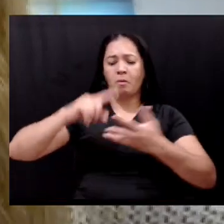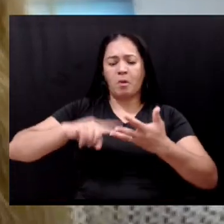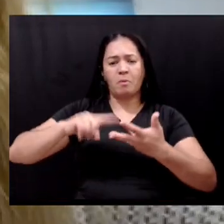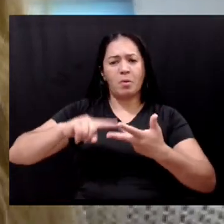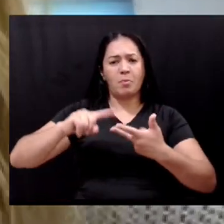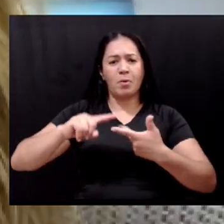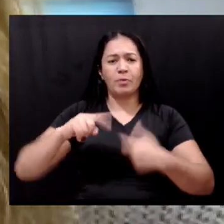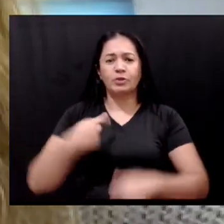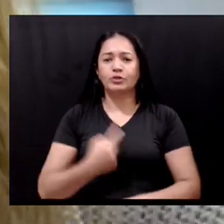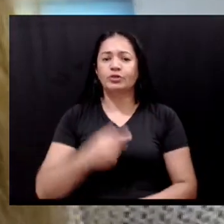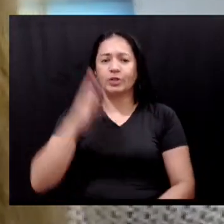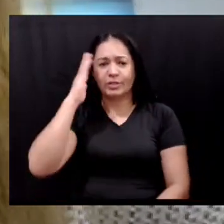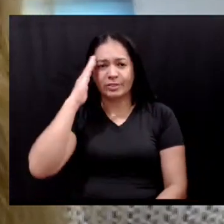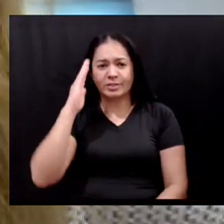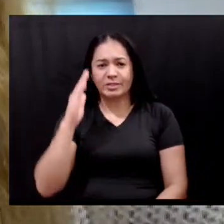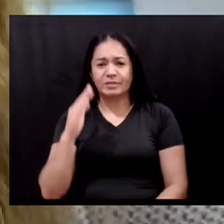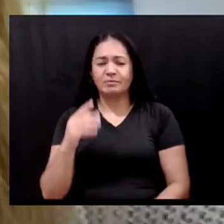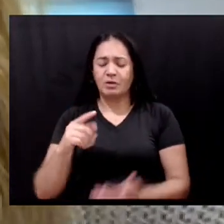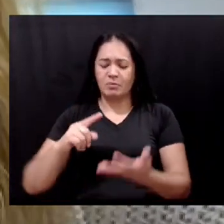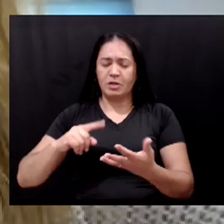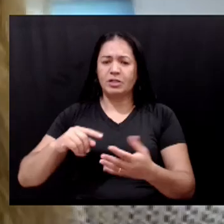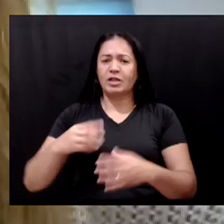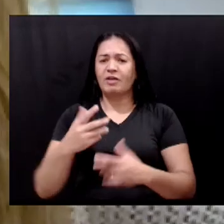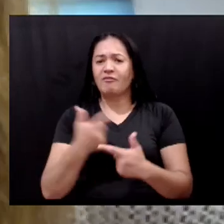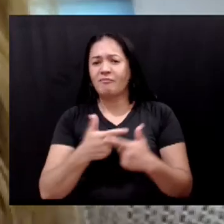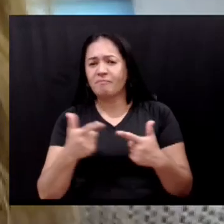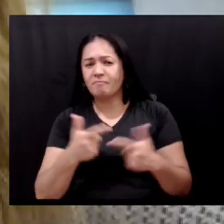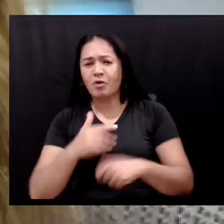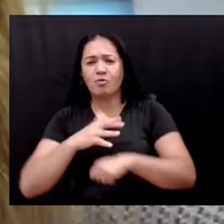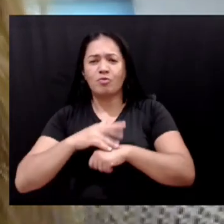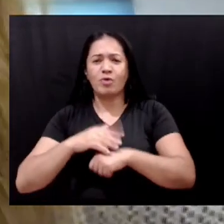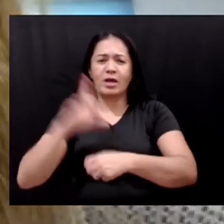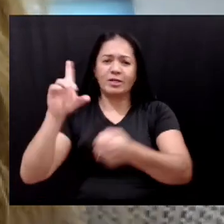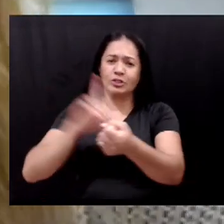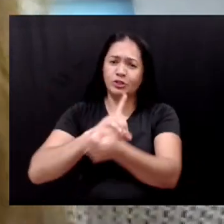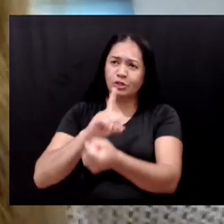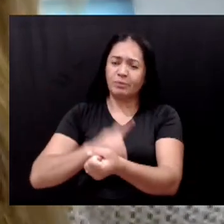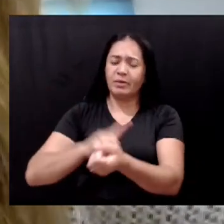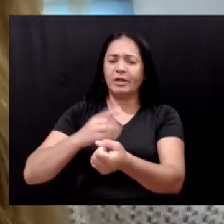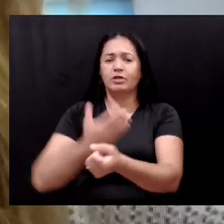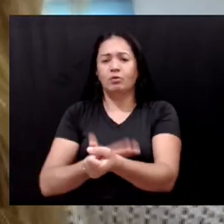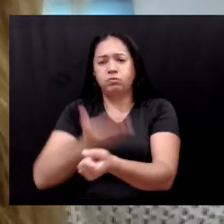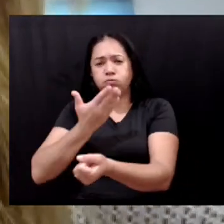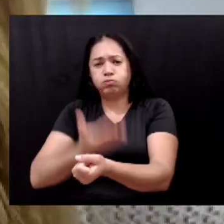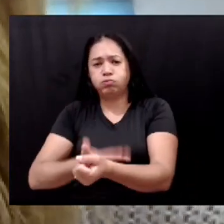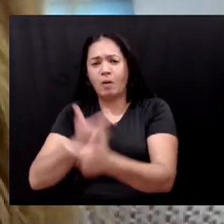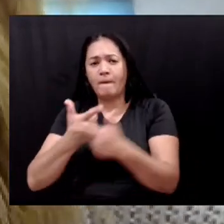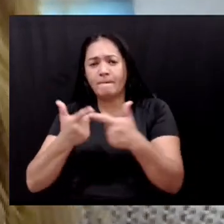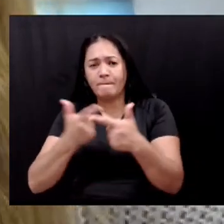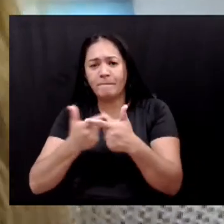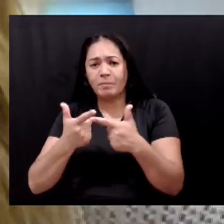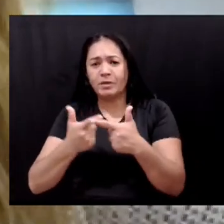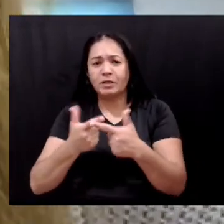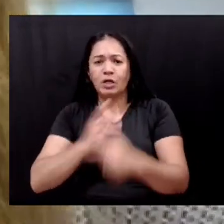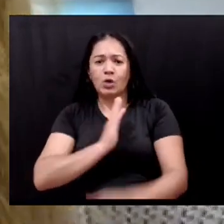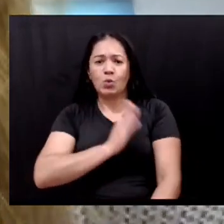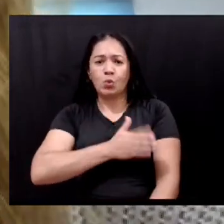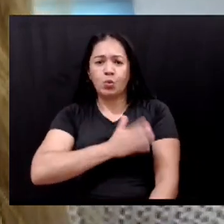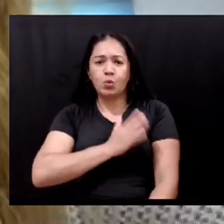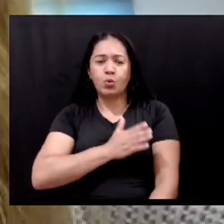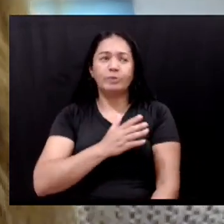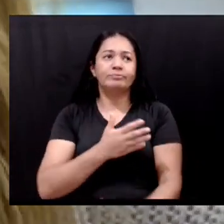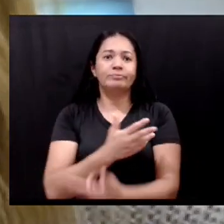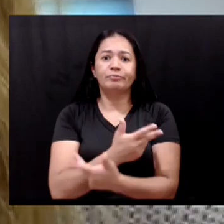índice glicêmico, que causa diabetes, hipertensão, problemas cardiovasculares e principalmente